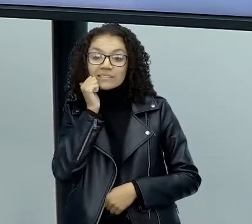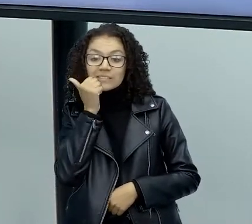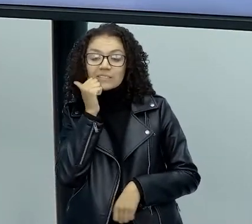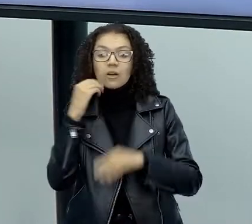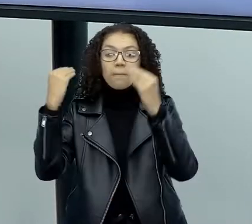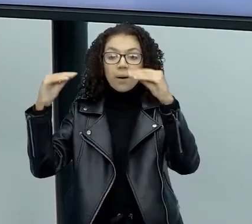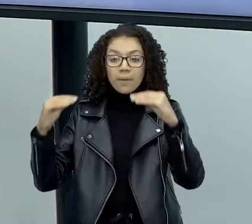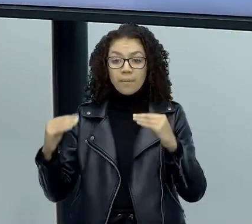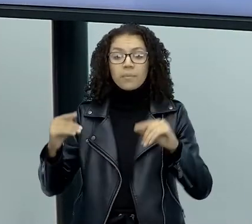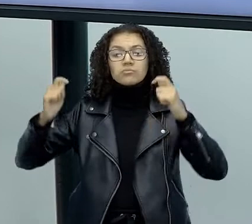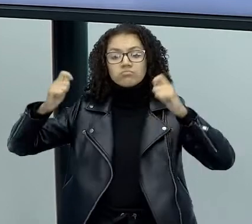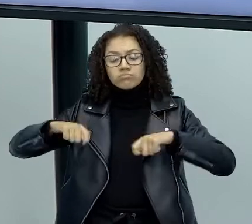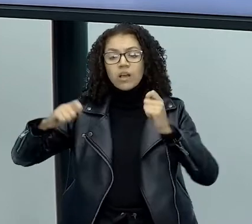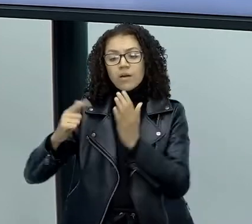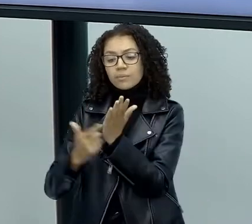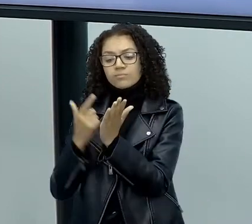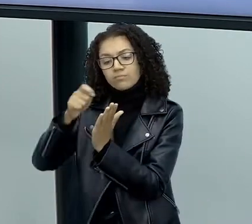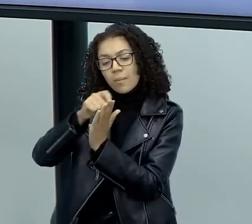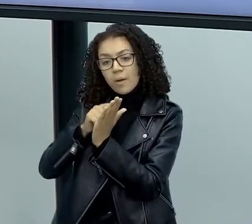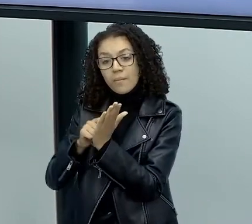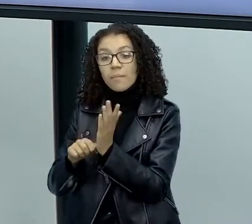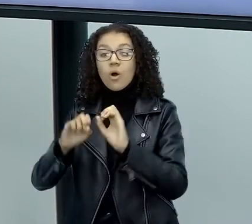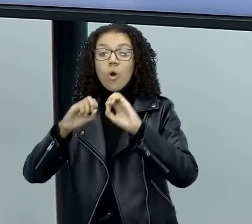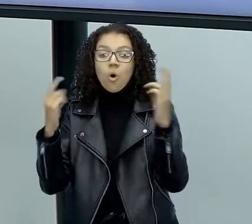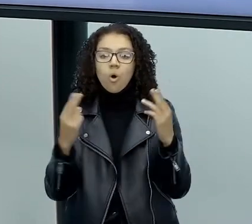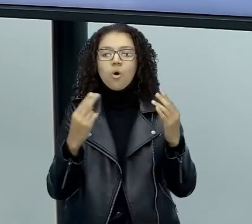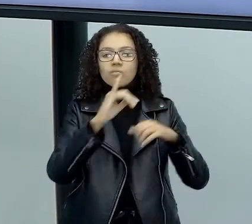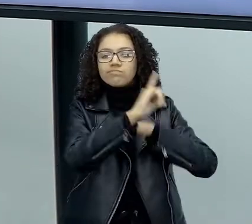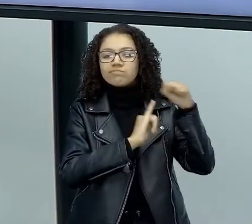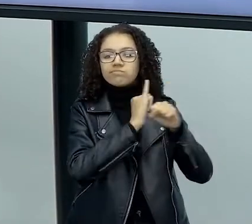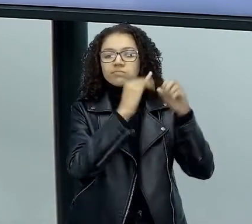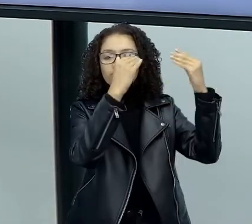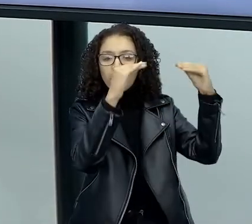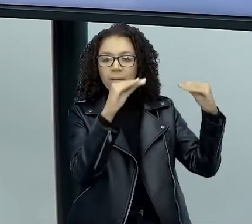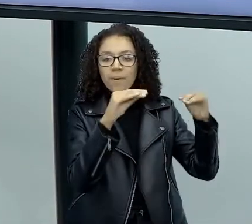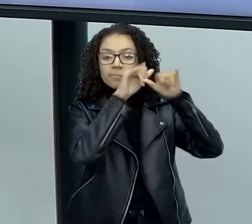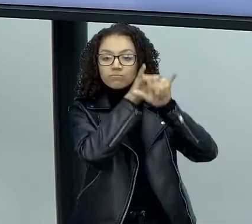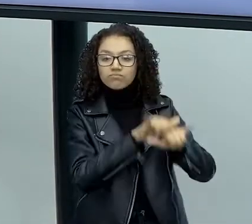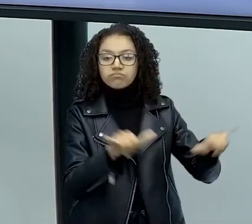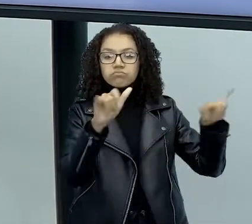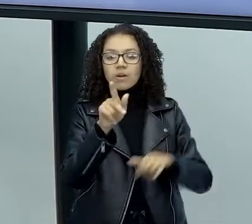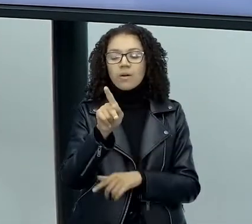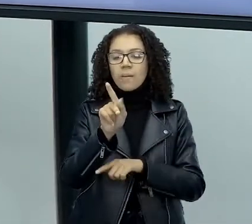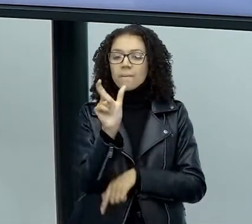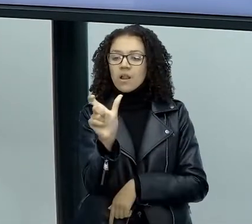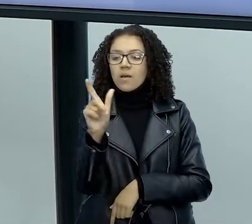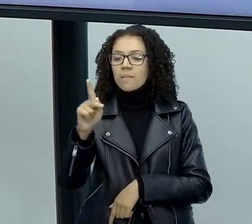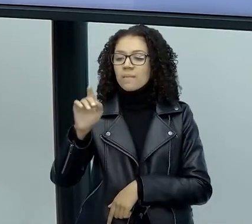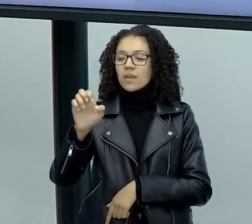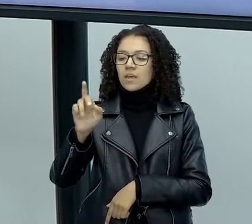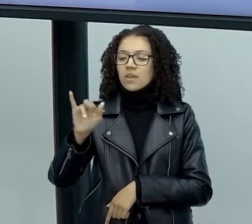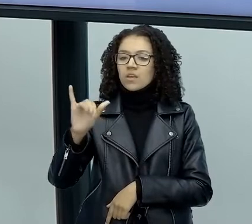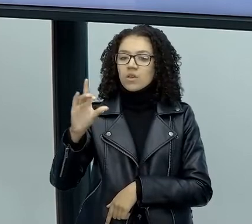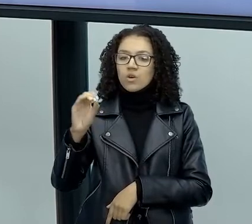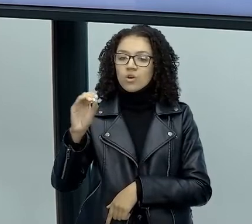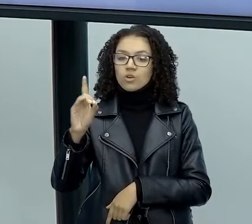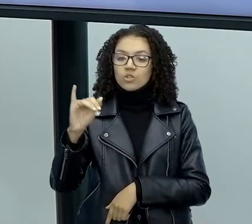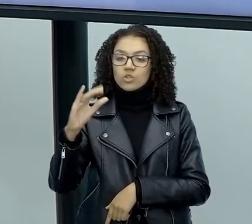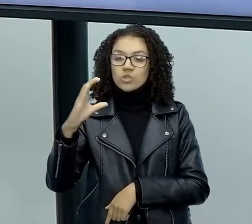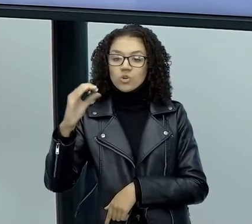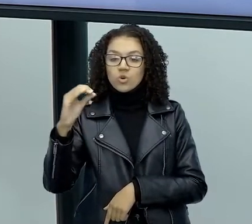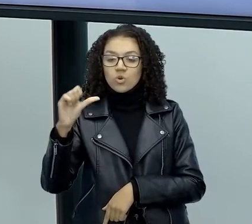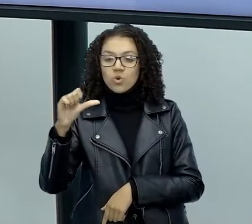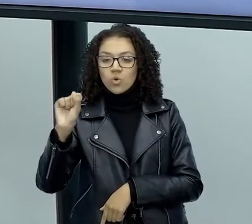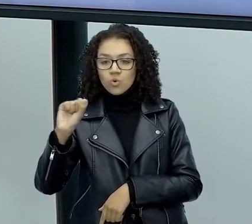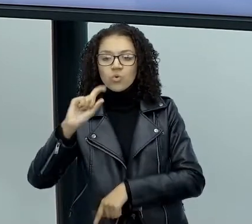em revistas ou periódicos, também recebe esse nome de periódicos, tá? Em outras aulas eu explico até melhor para vocês essa questão